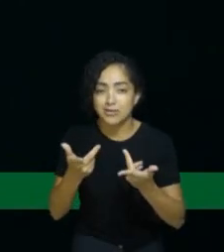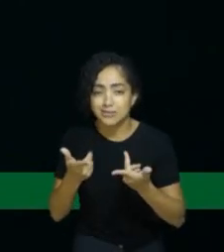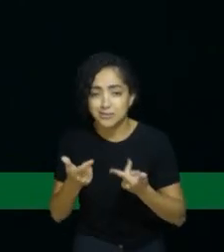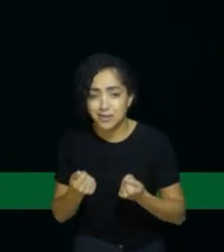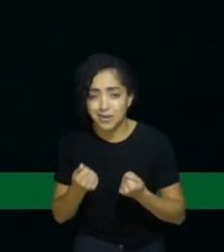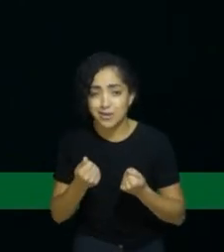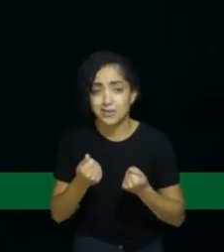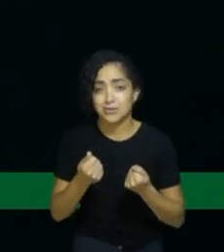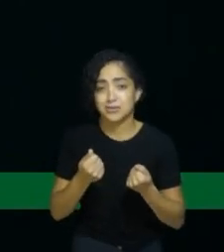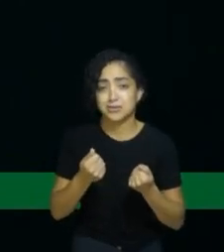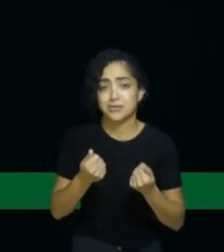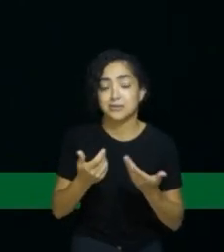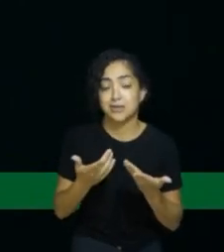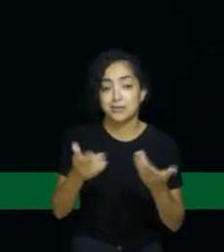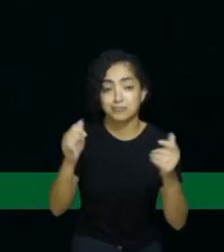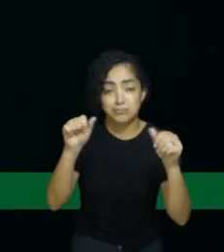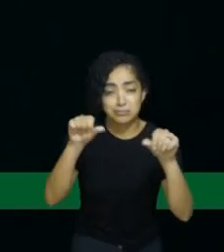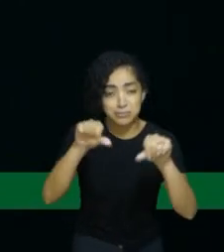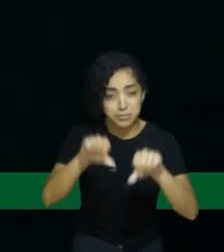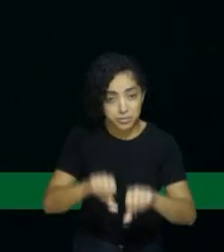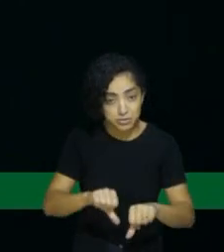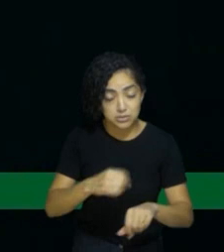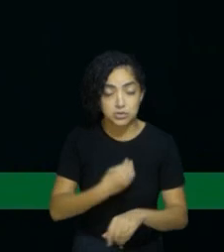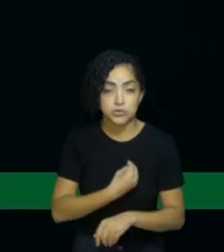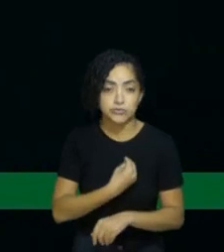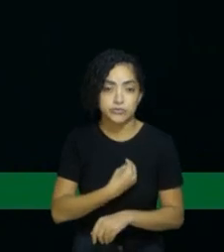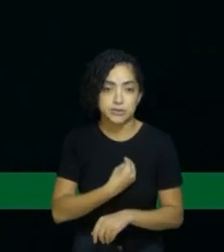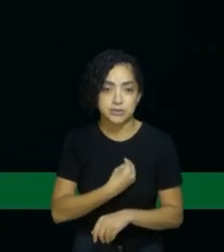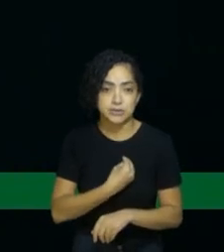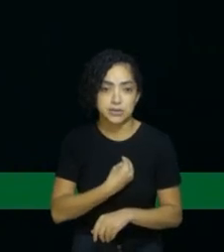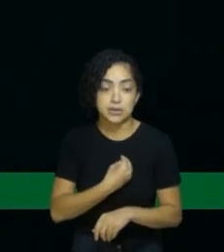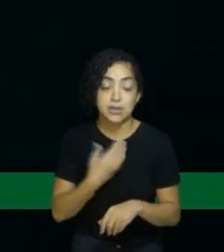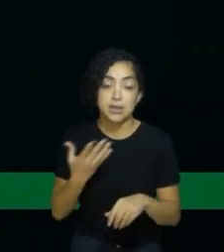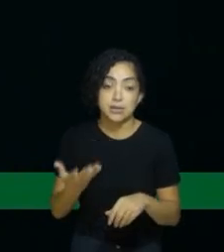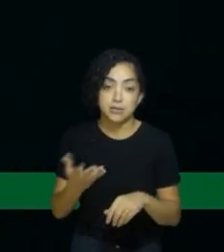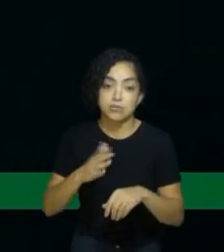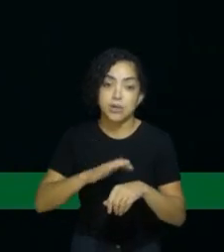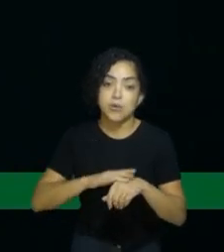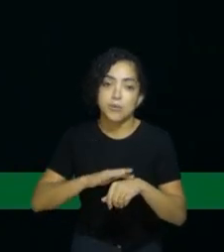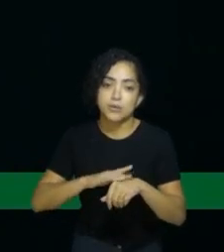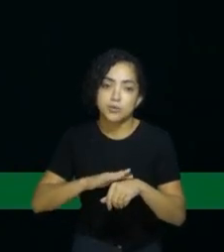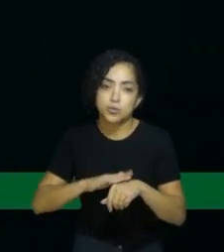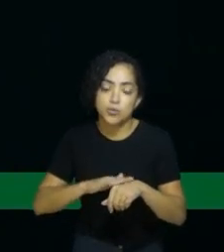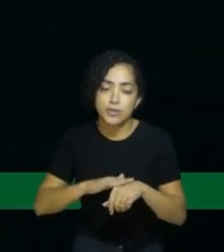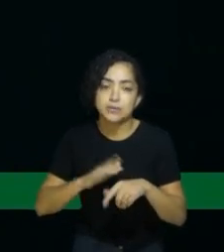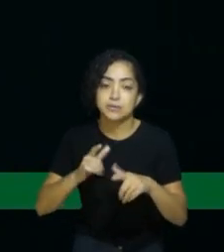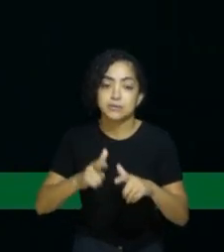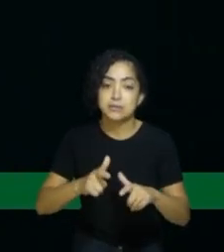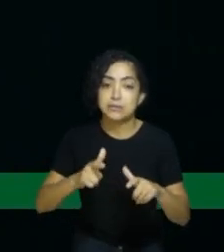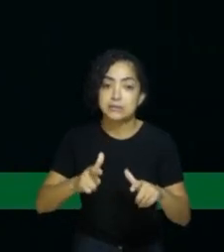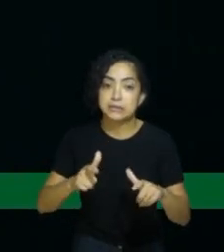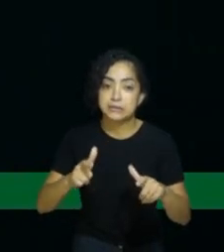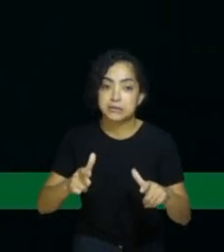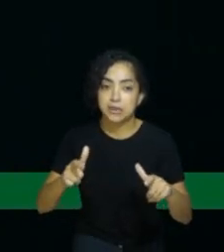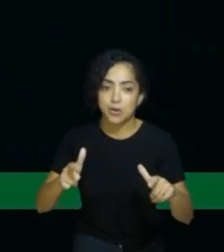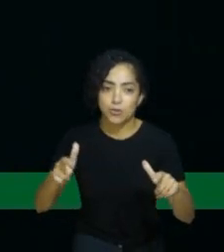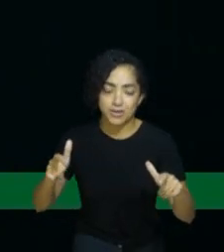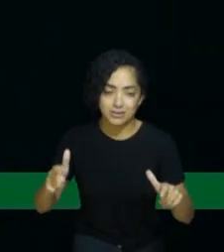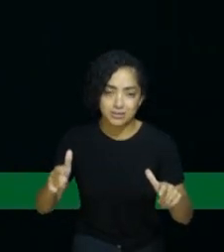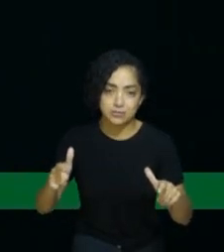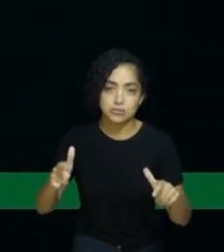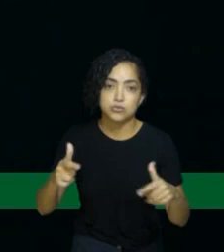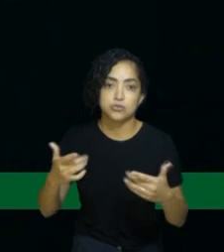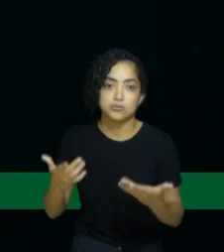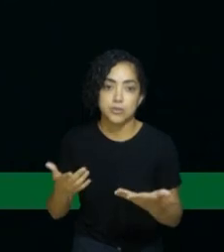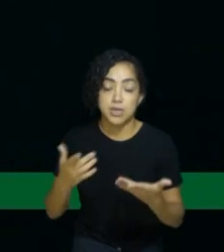de vida daqueles que tem no entanto é uma doença que está crescendo exponencialmente e